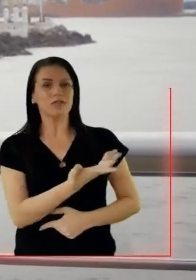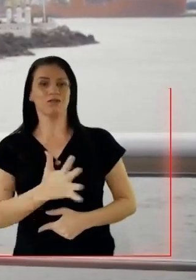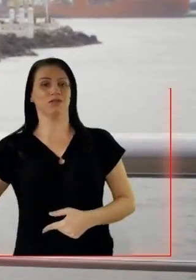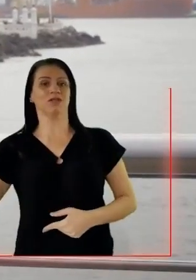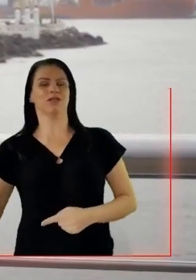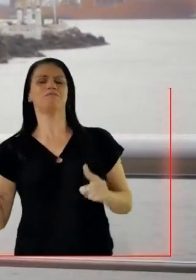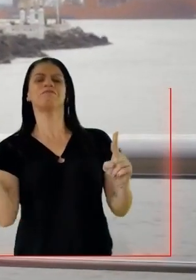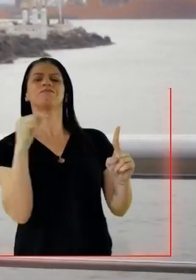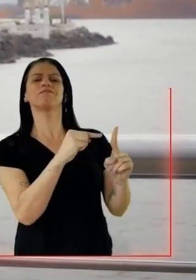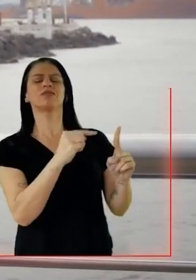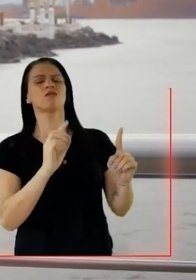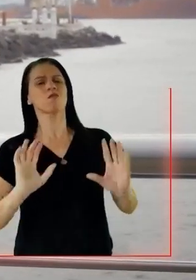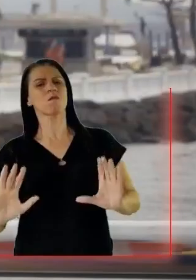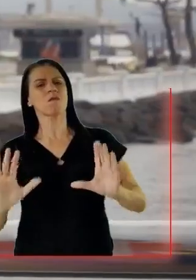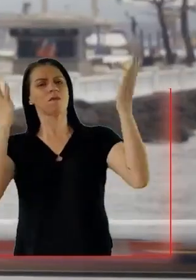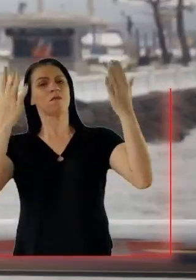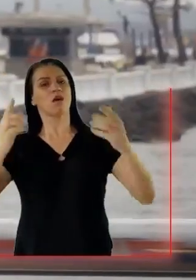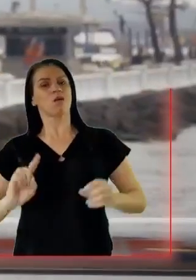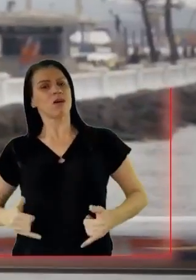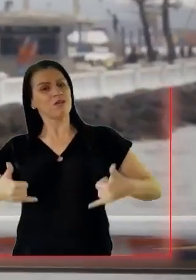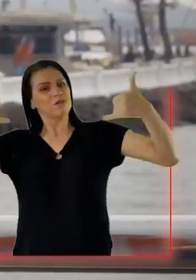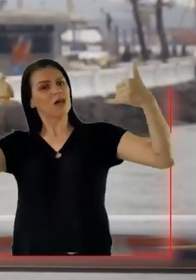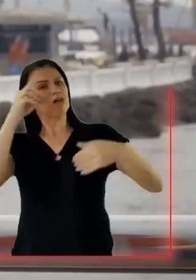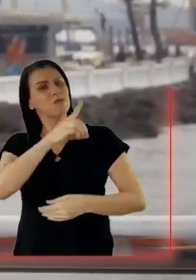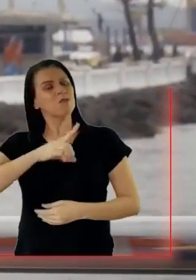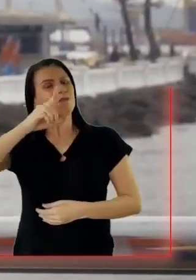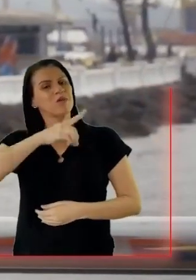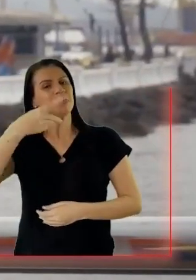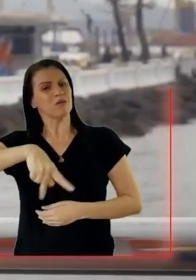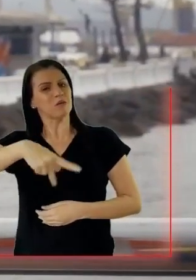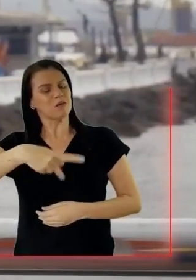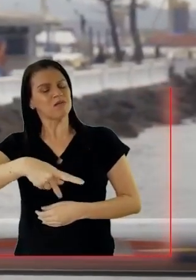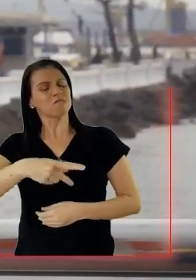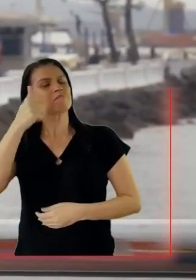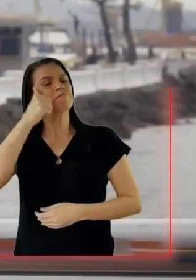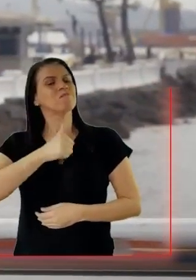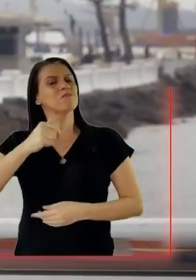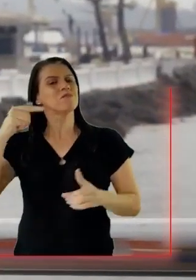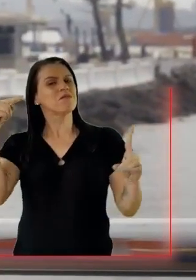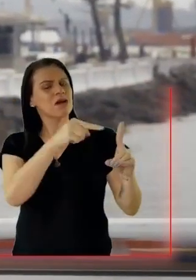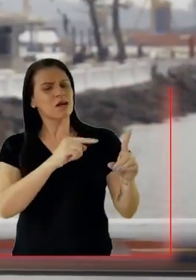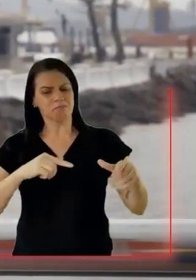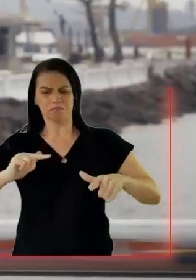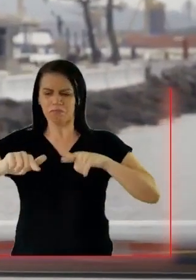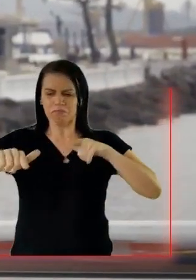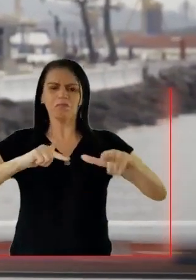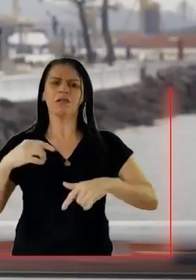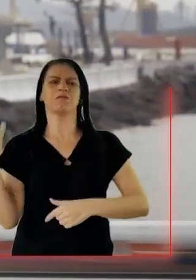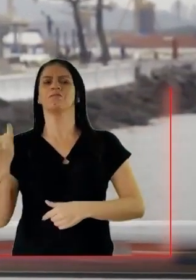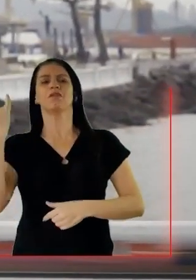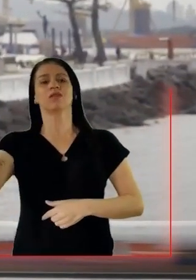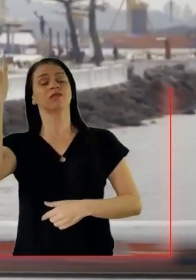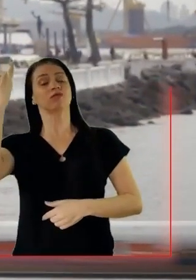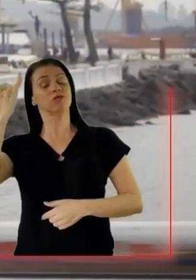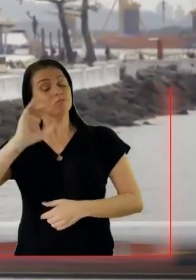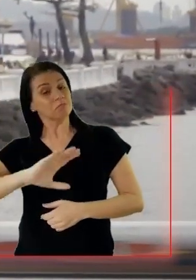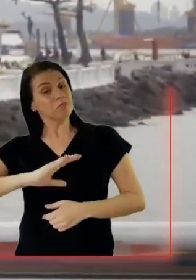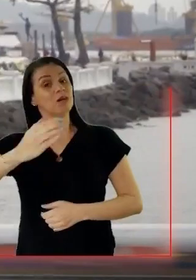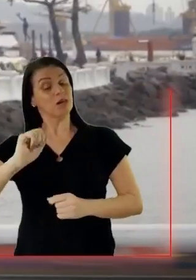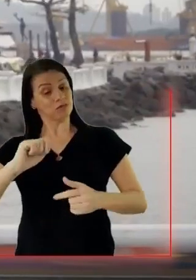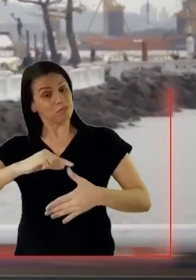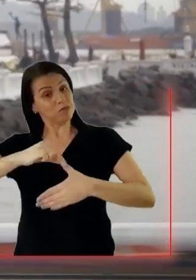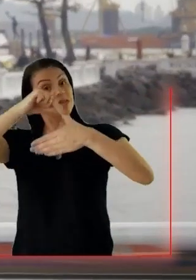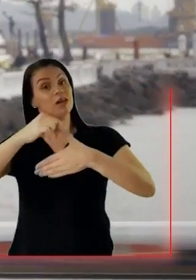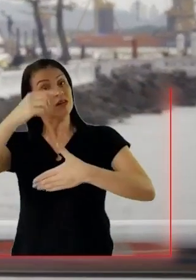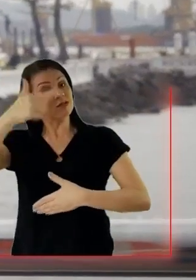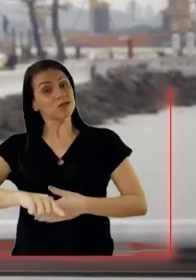defender todos os santistas. Thelma comemora seu aniversário nesse domingo. Essa mulher possui uma carreira política notável e muita